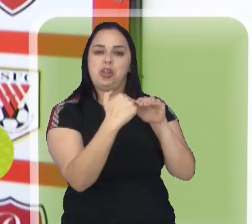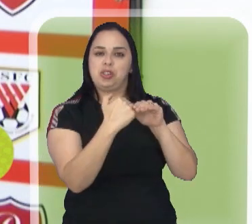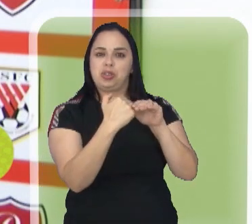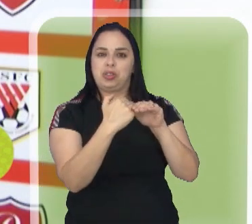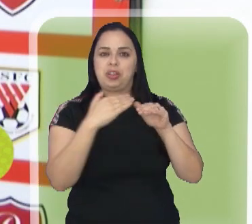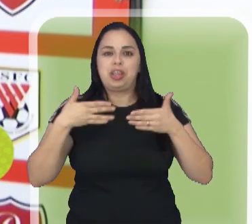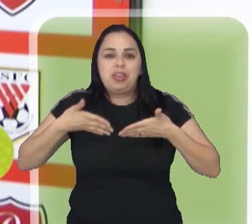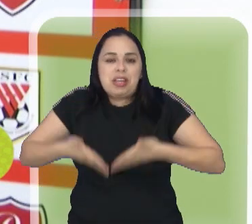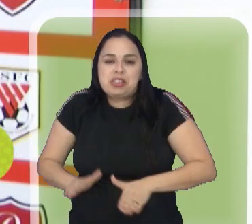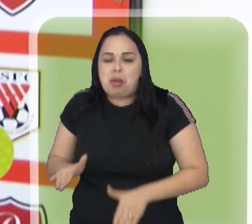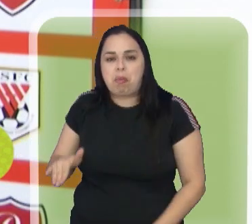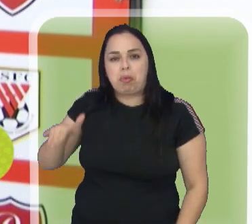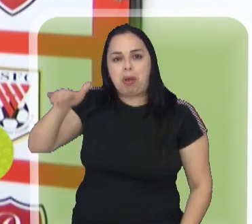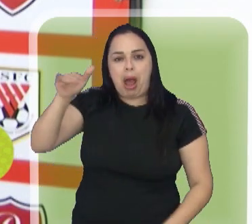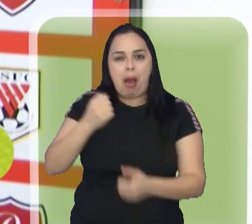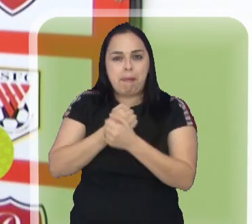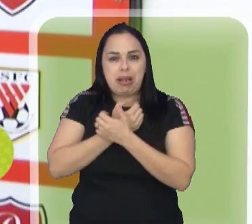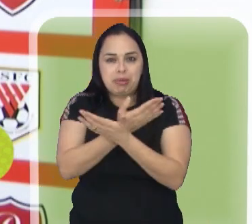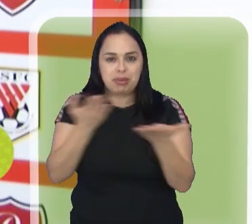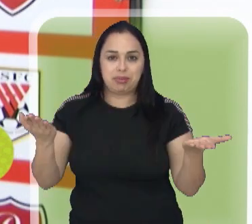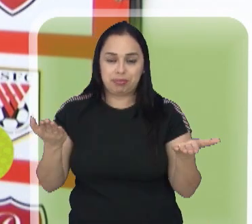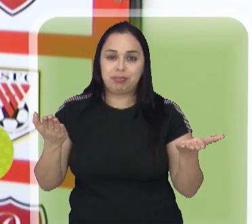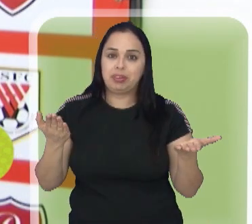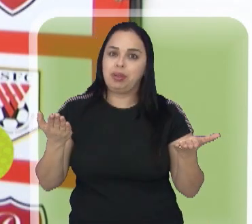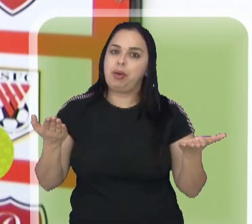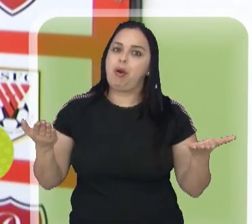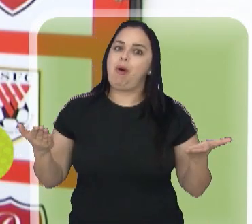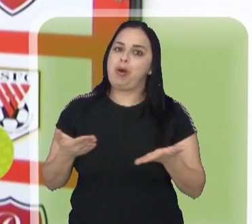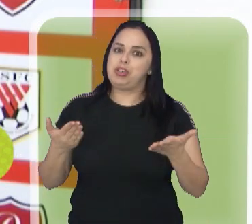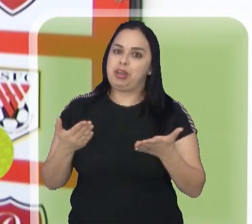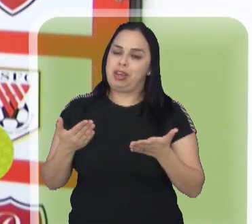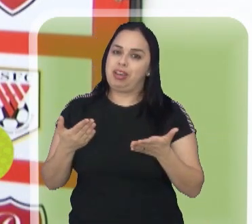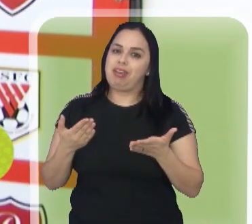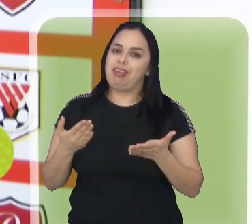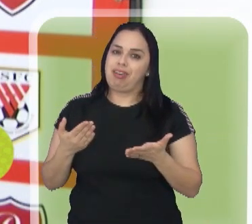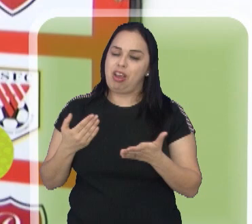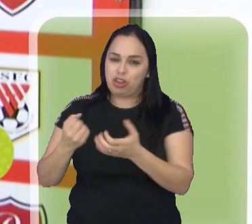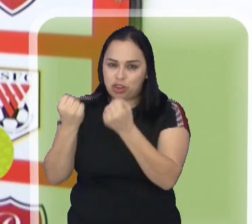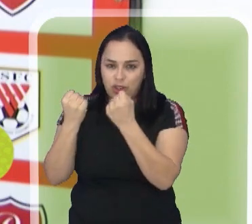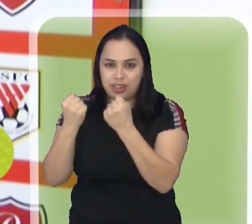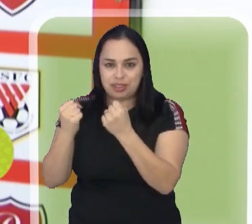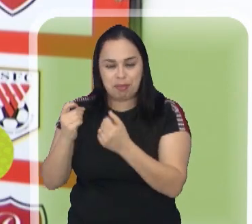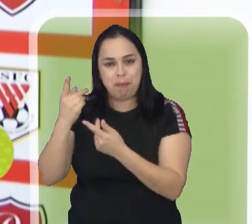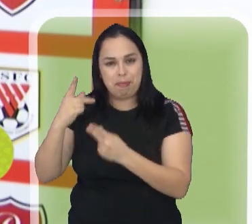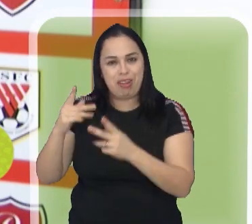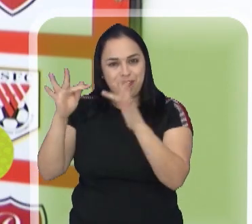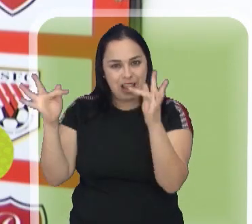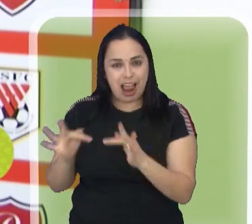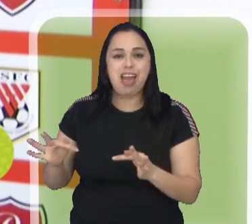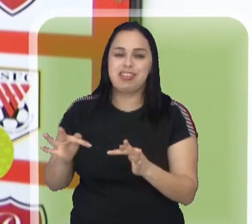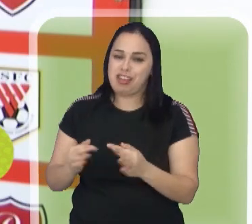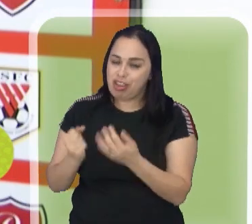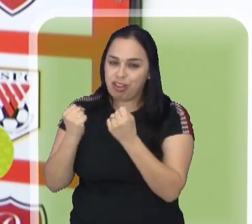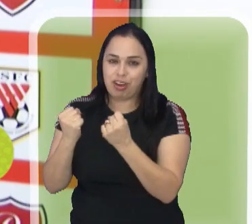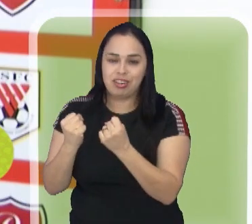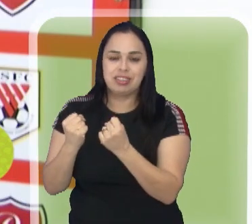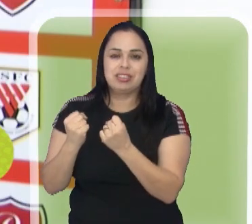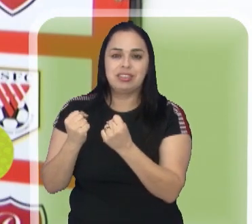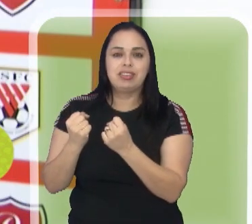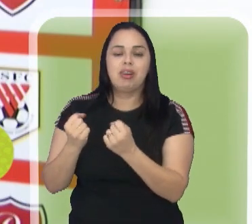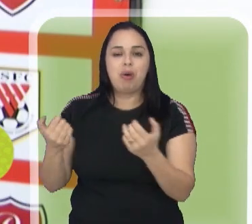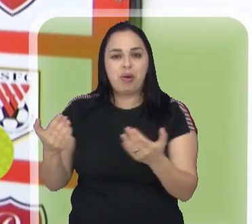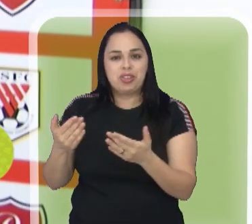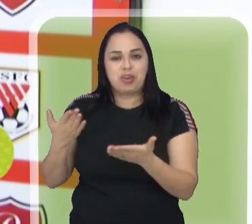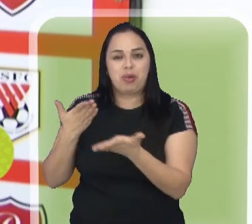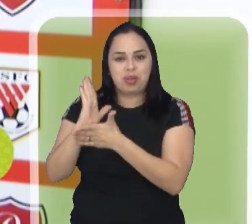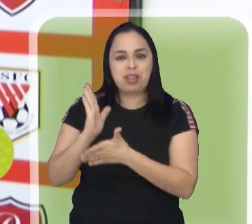José, nascido e criado, um abraço para todo mundo. Porém, hoje eu preciso defender o meu lado, o lado do Desportivo, o lado de Porto Feliz, né? Fomos felizes hoje,